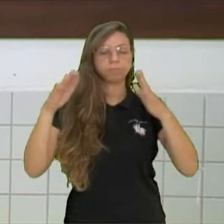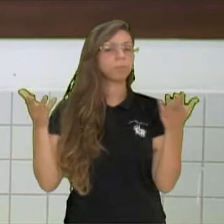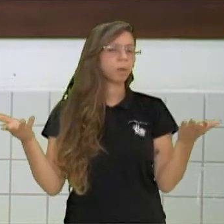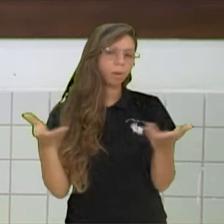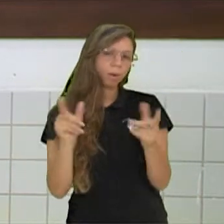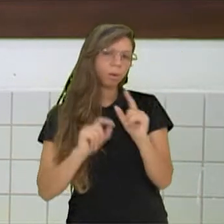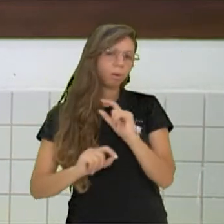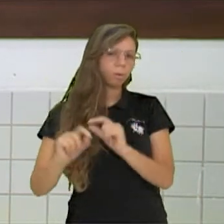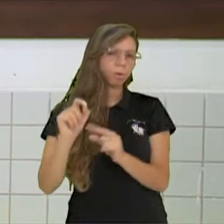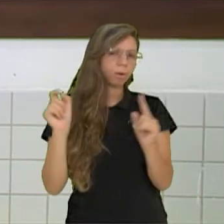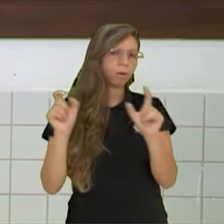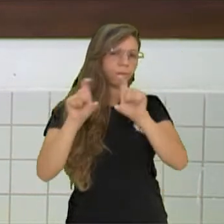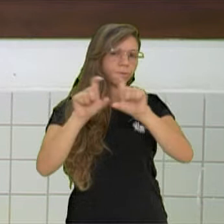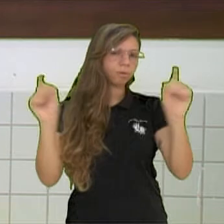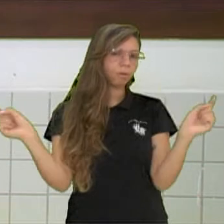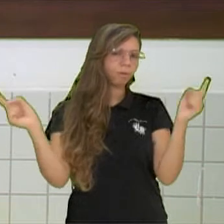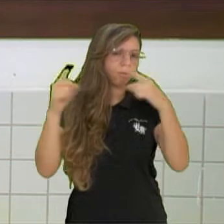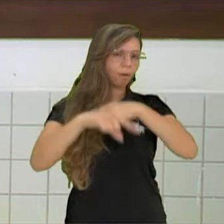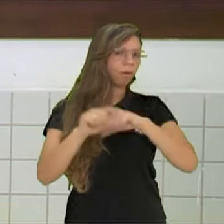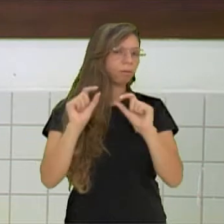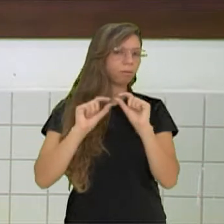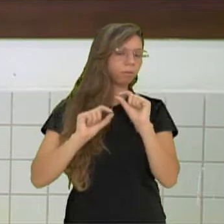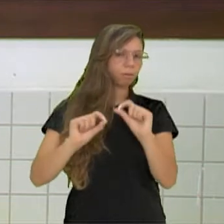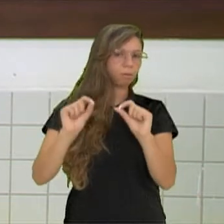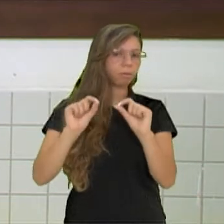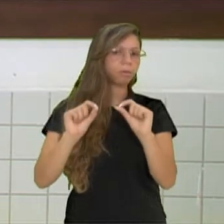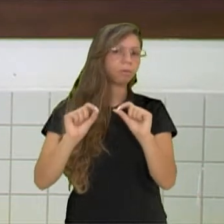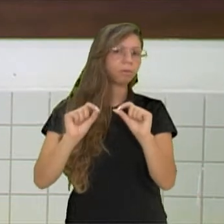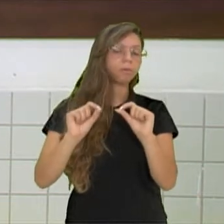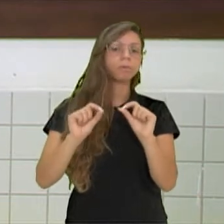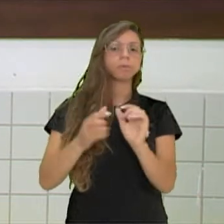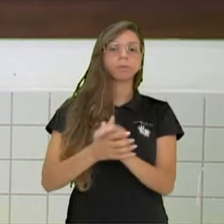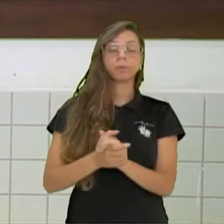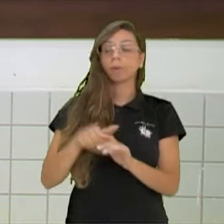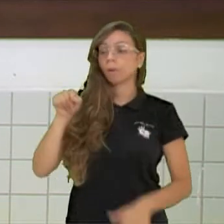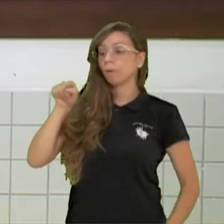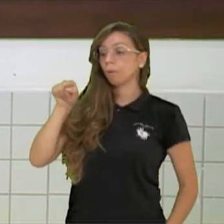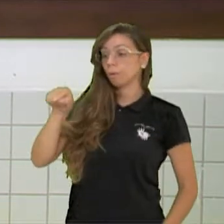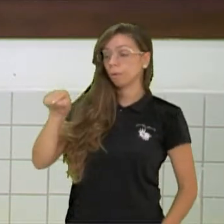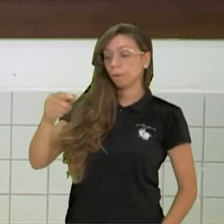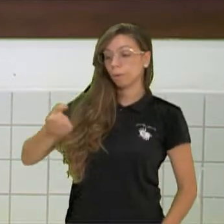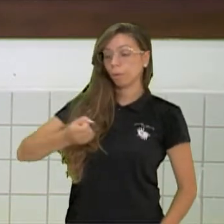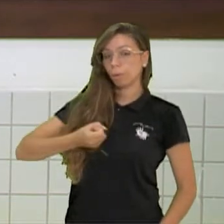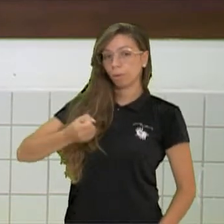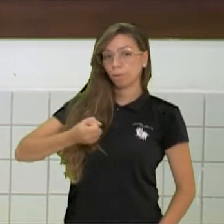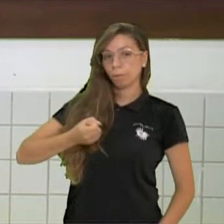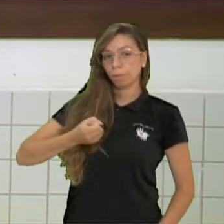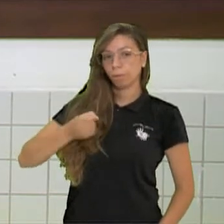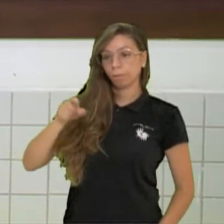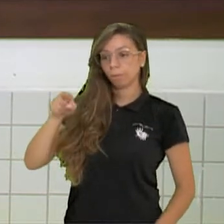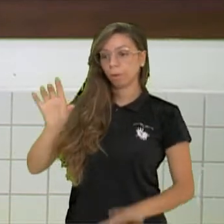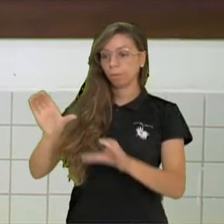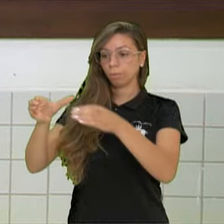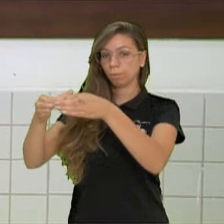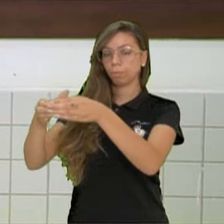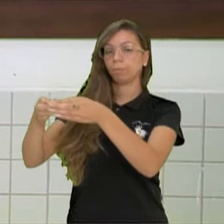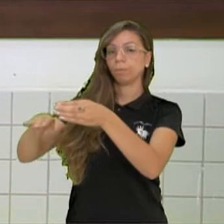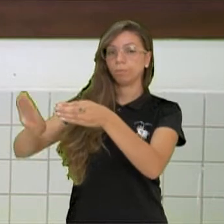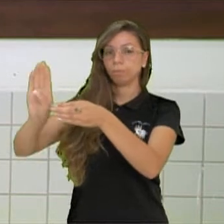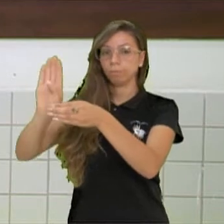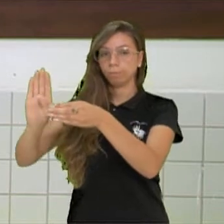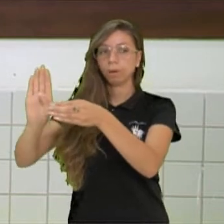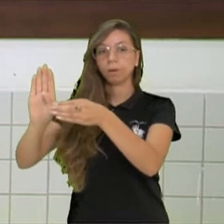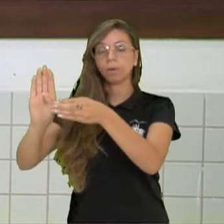que a função inversa faz? Ela vai pegar aquele valor, aquele elemento que estava no conjunto B e